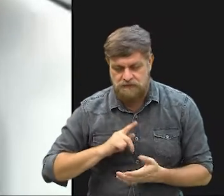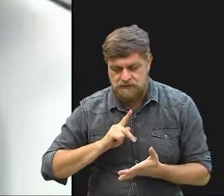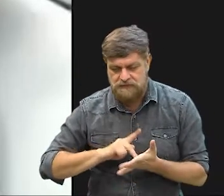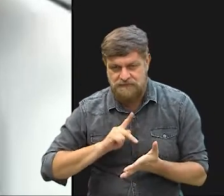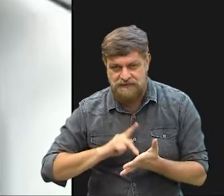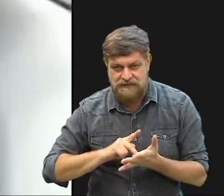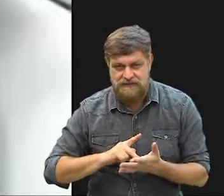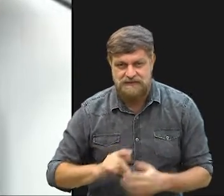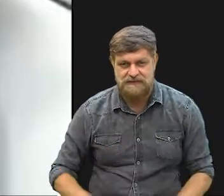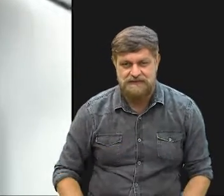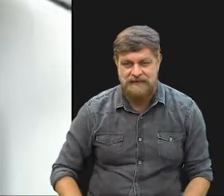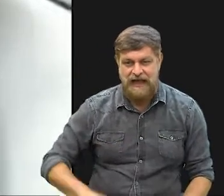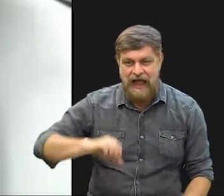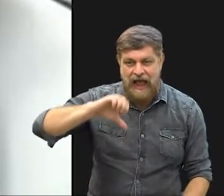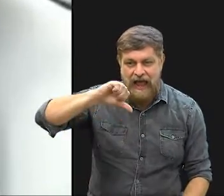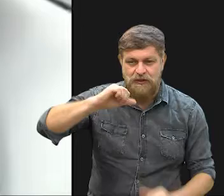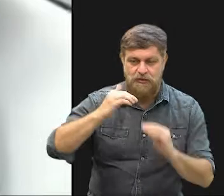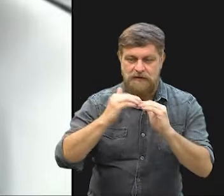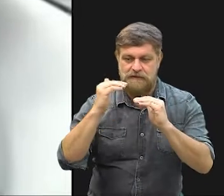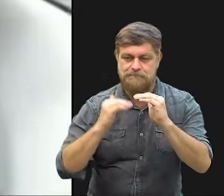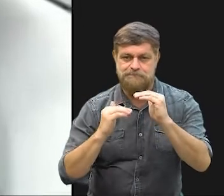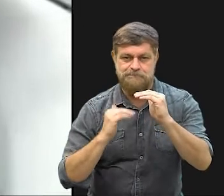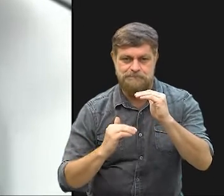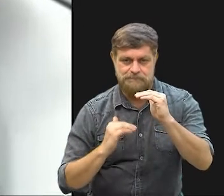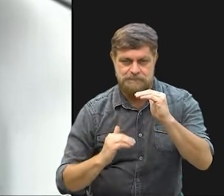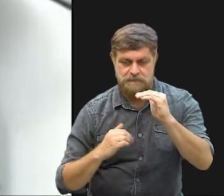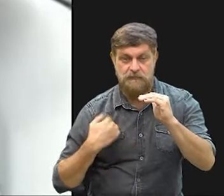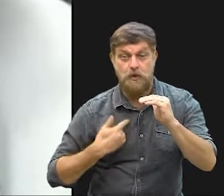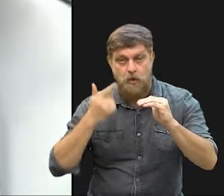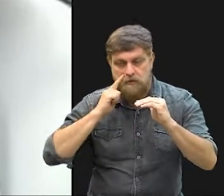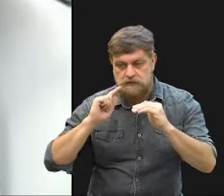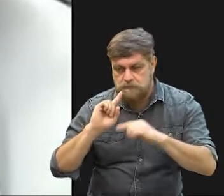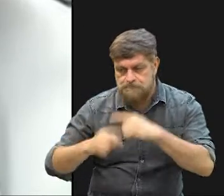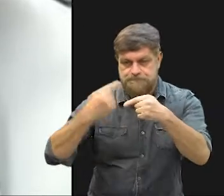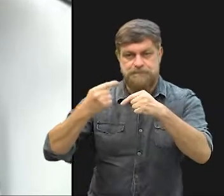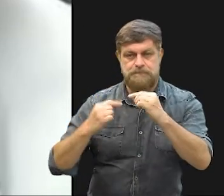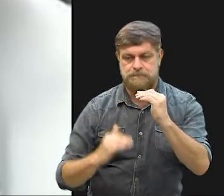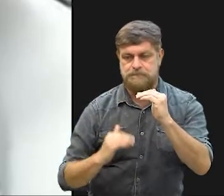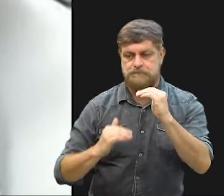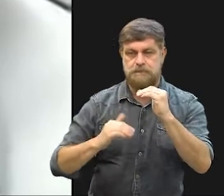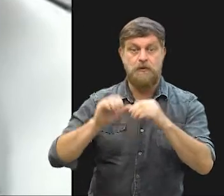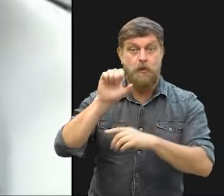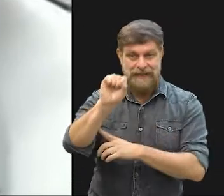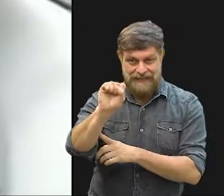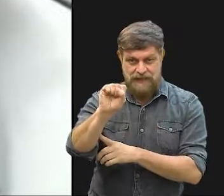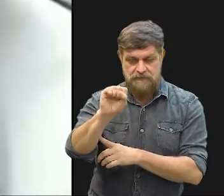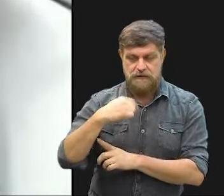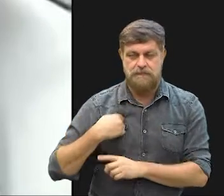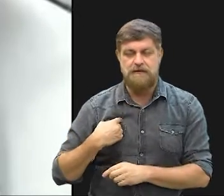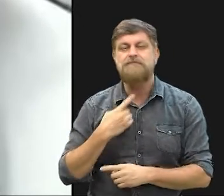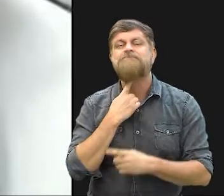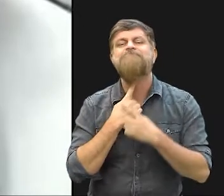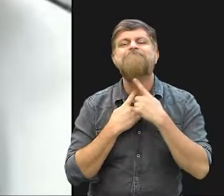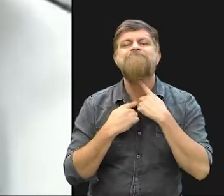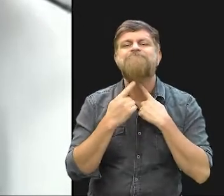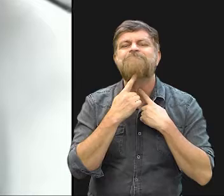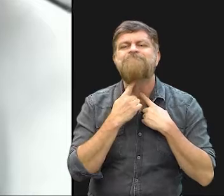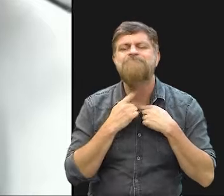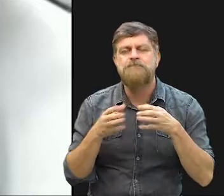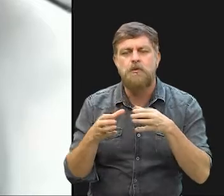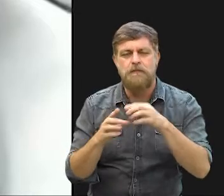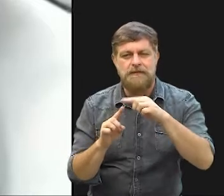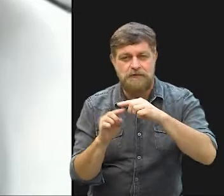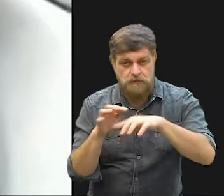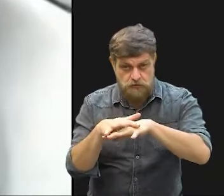peguei a equipe na 9ª divisão, a gente acabou subindo para a 8ª divisão, mas o meu desejo é um dia pegar um time, não